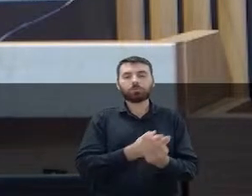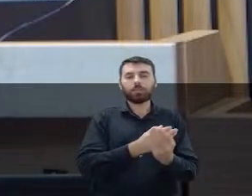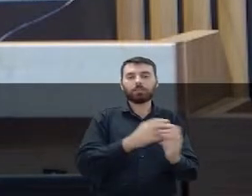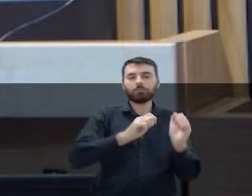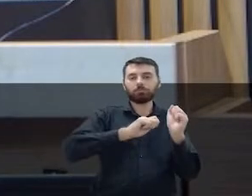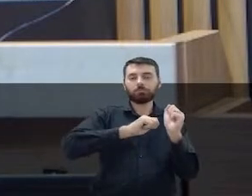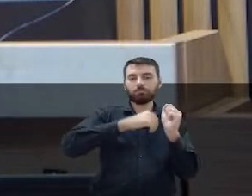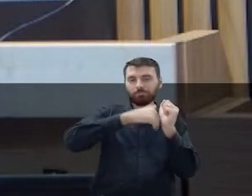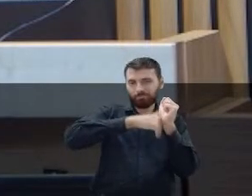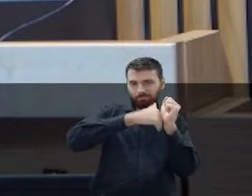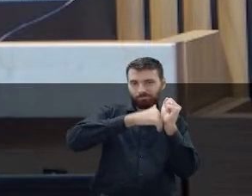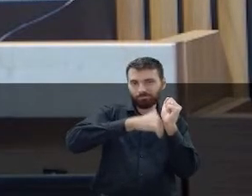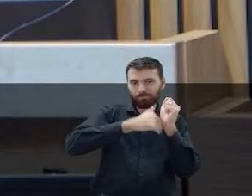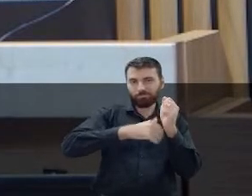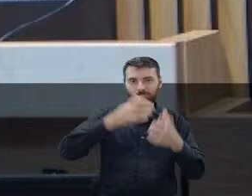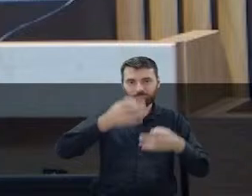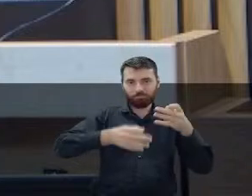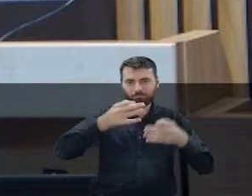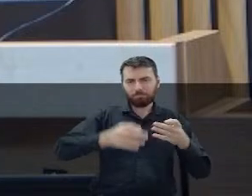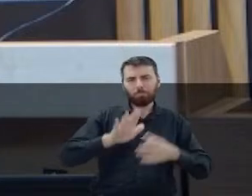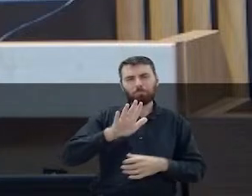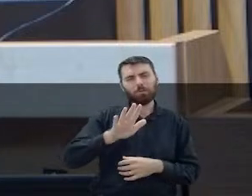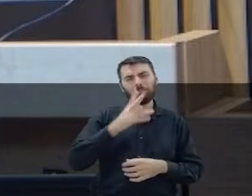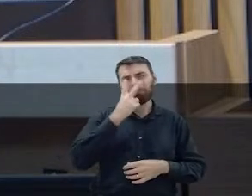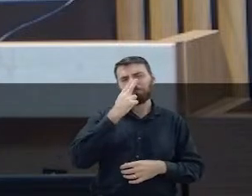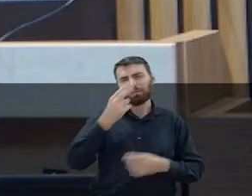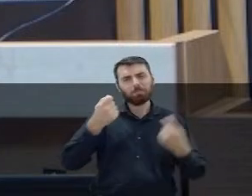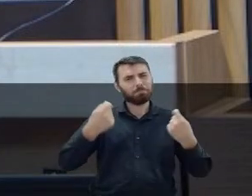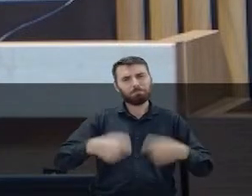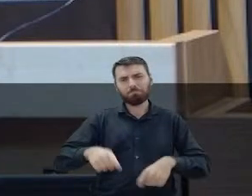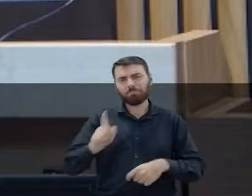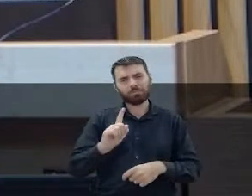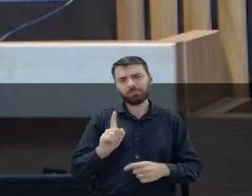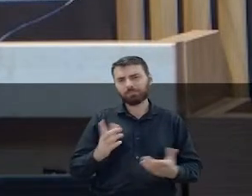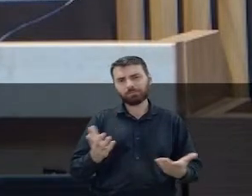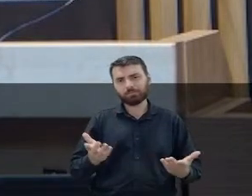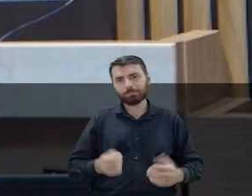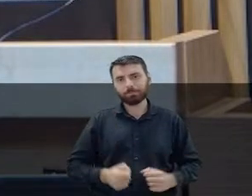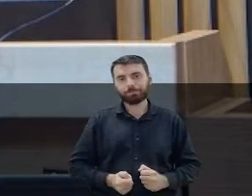nenhuma aqui que implica em segredo de justiça.